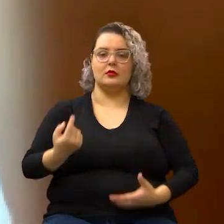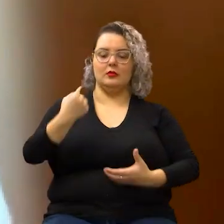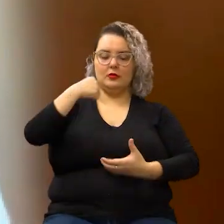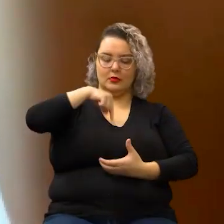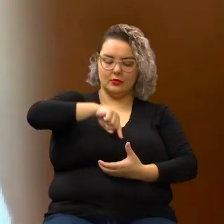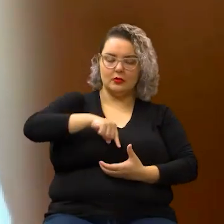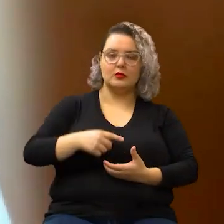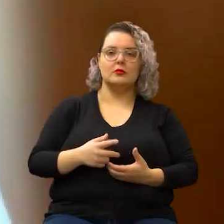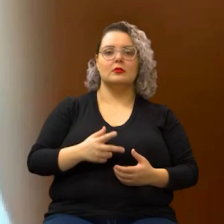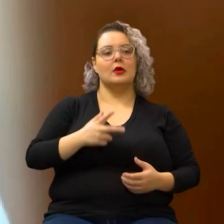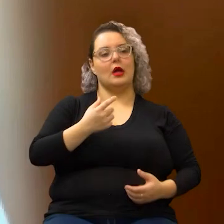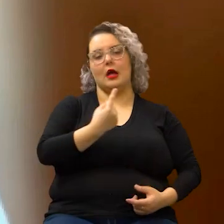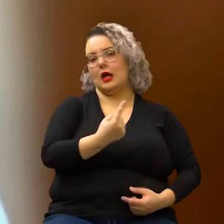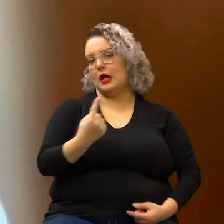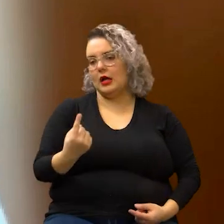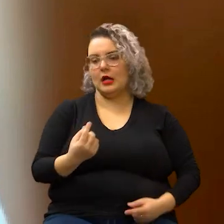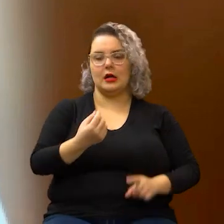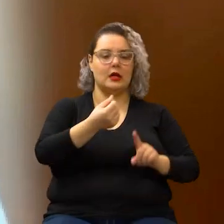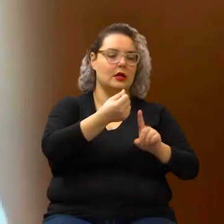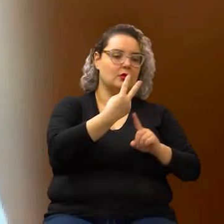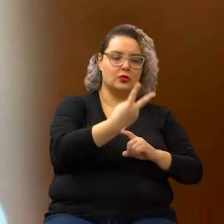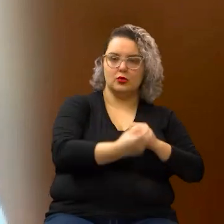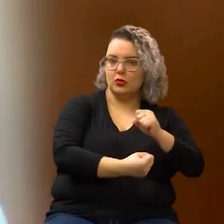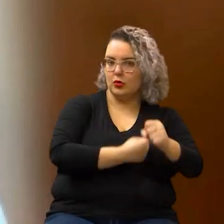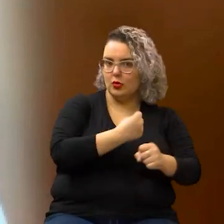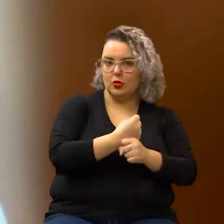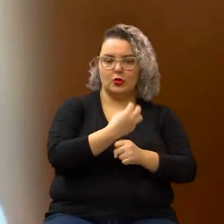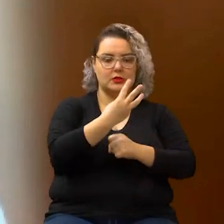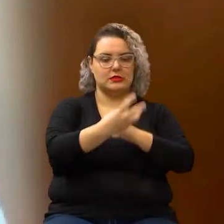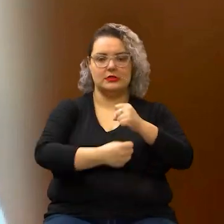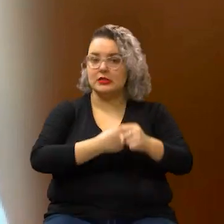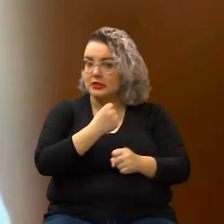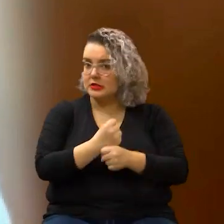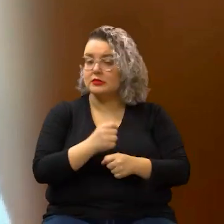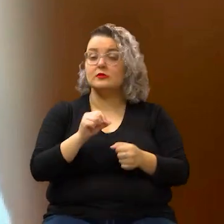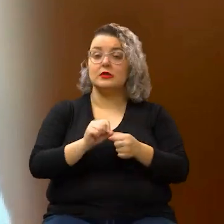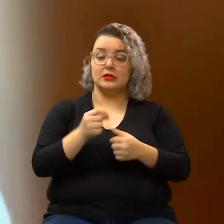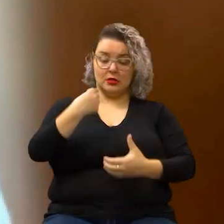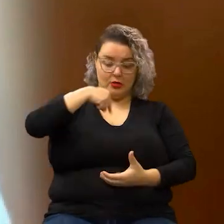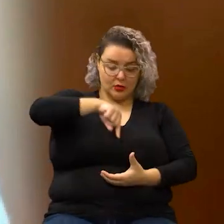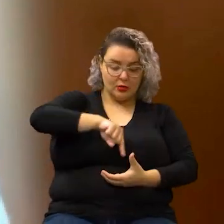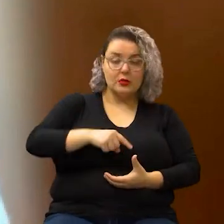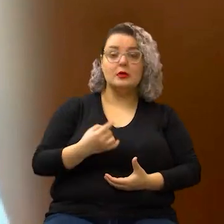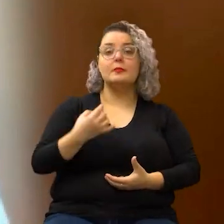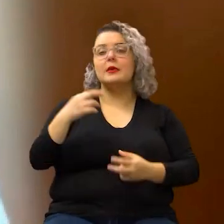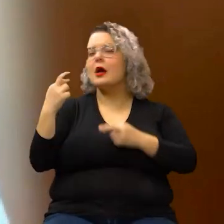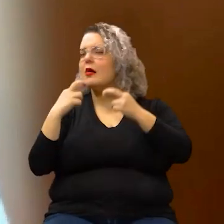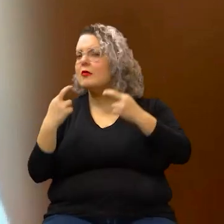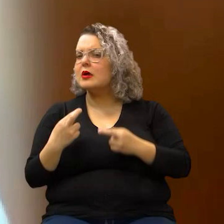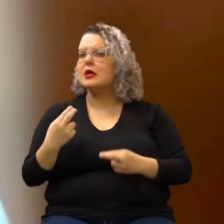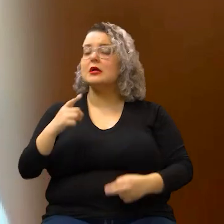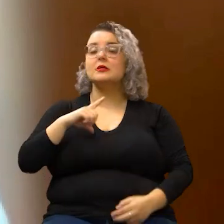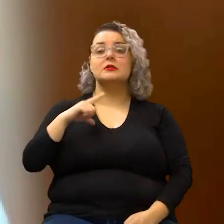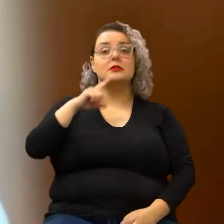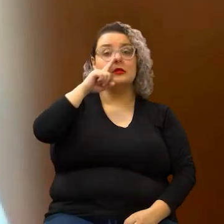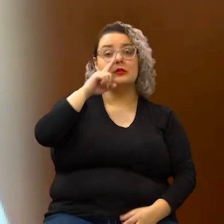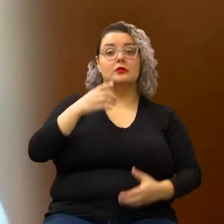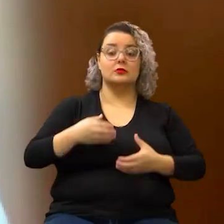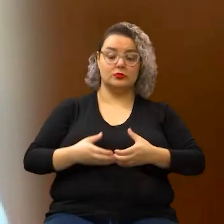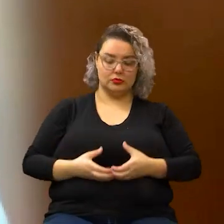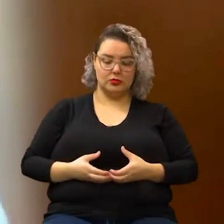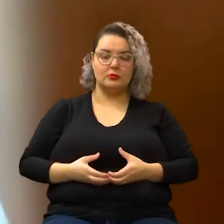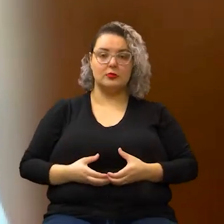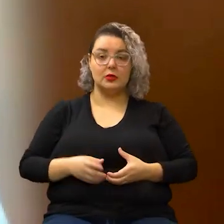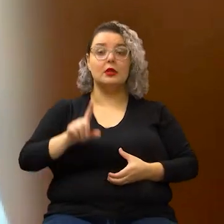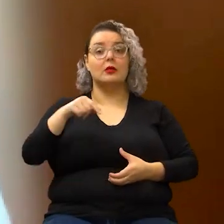fazer endoscopias intervaladas a cada 2, 3 anos, para avaliar se existe alguma lesão de